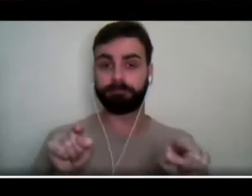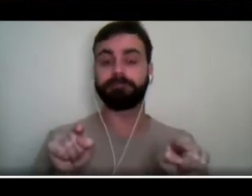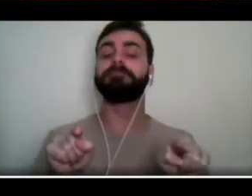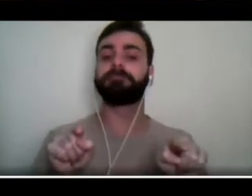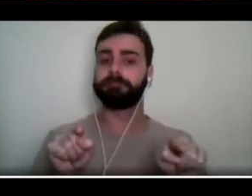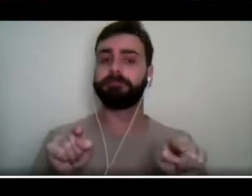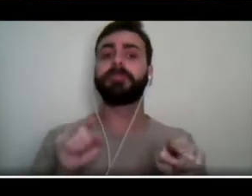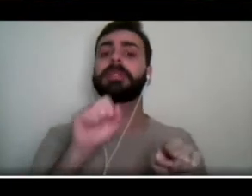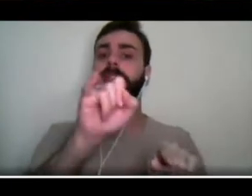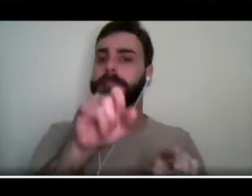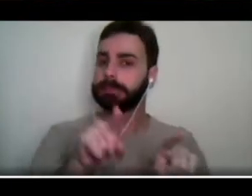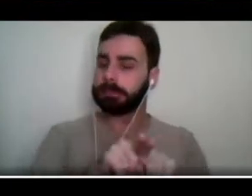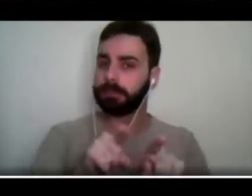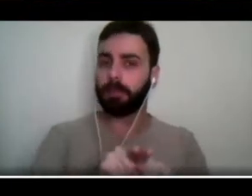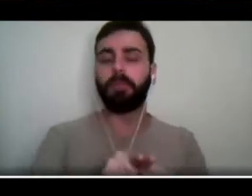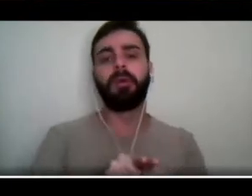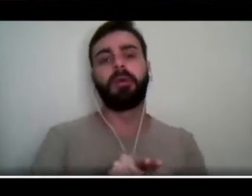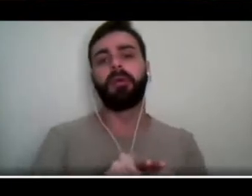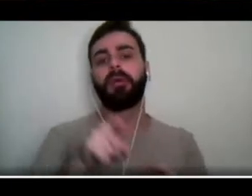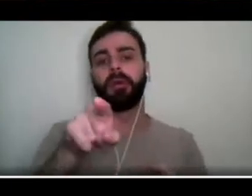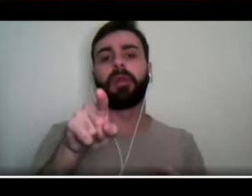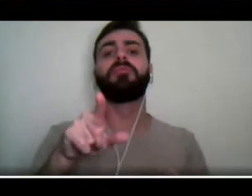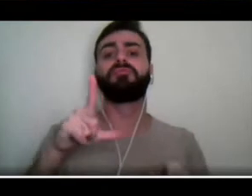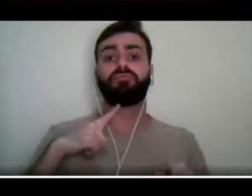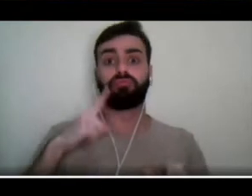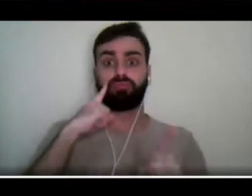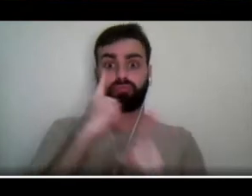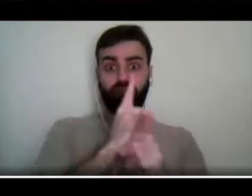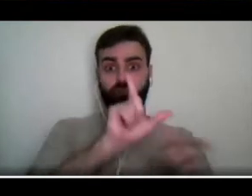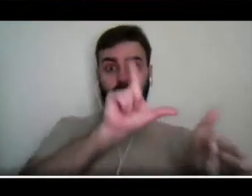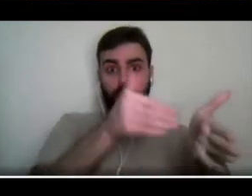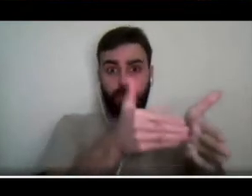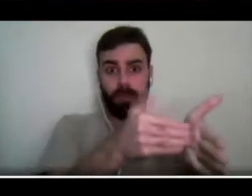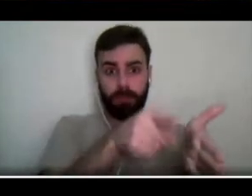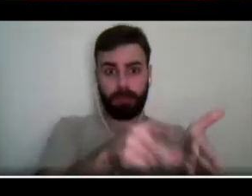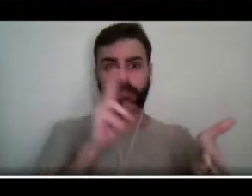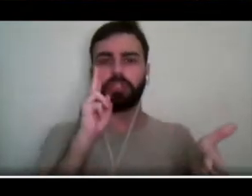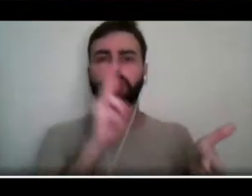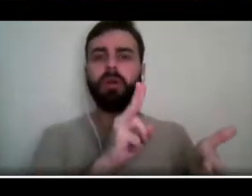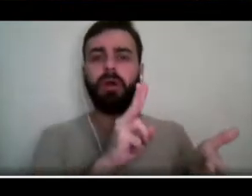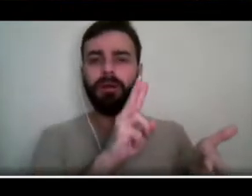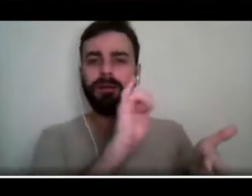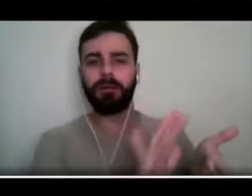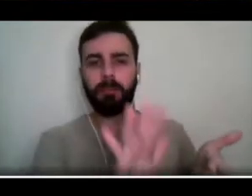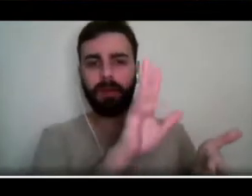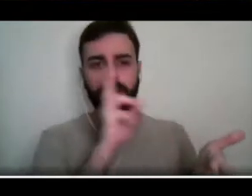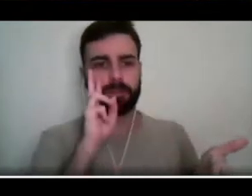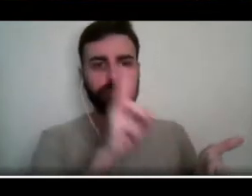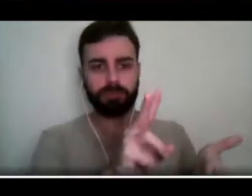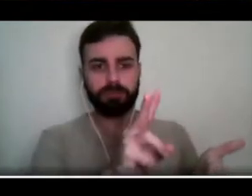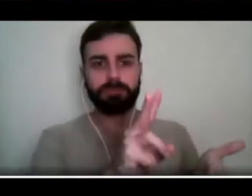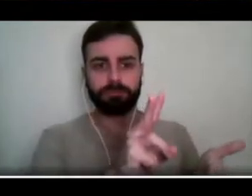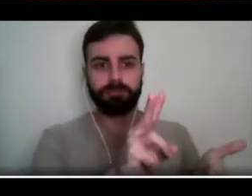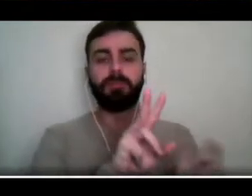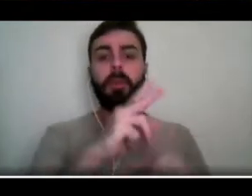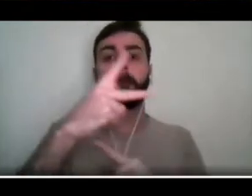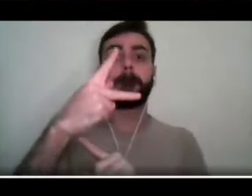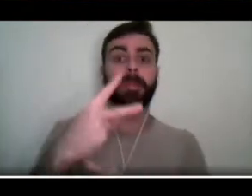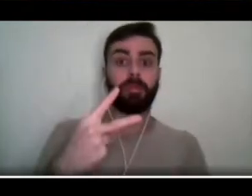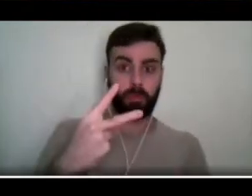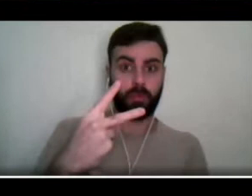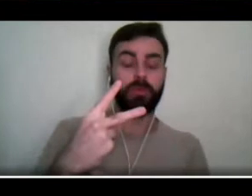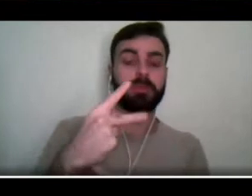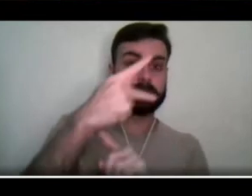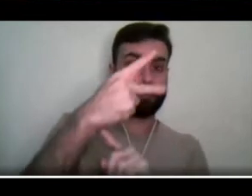E se você quando você toma esse limite, que é o que mostra nesse desenho aqui, né? Você pega o vetor P2 e